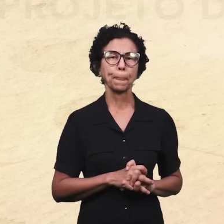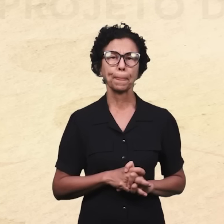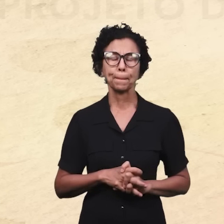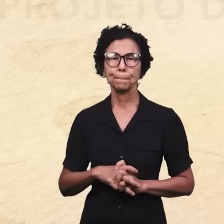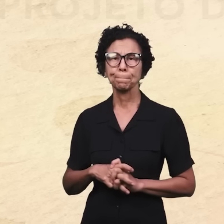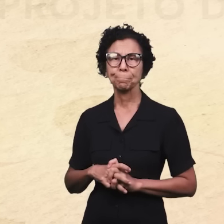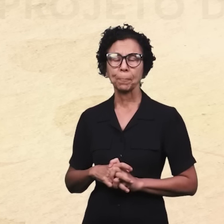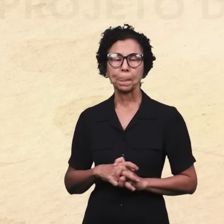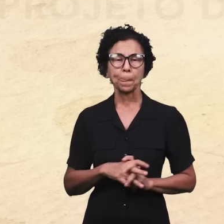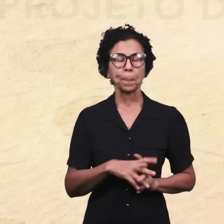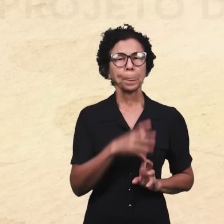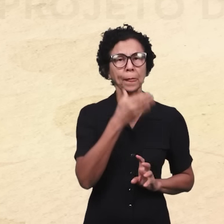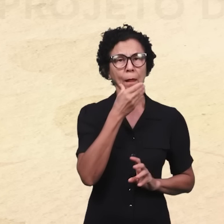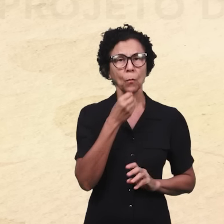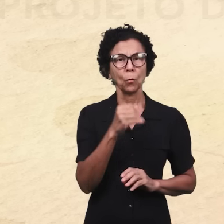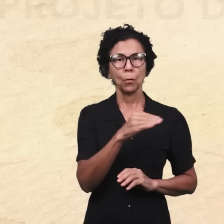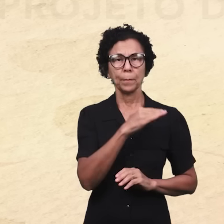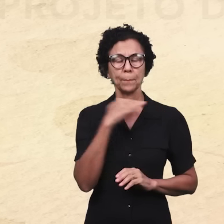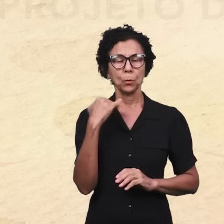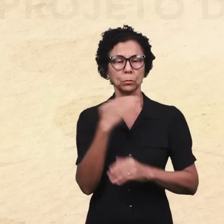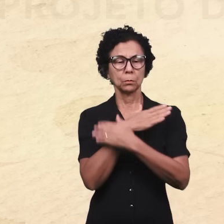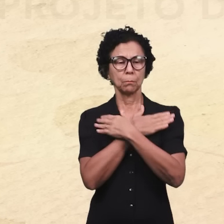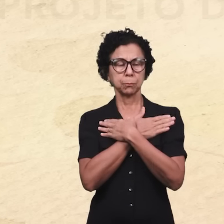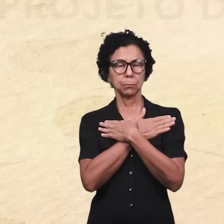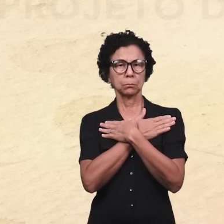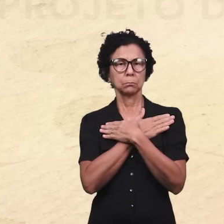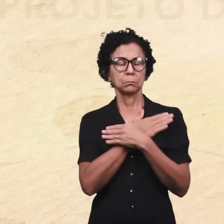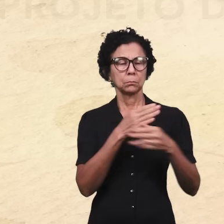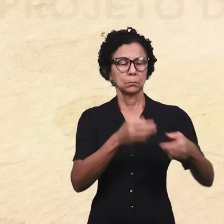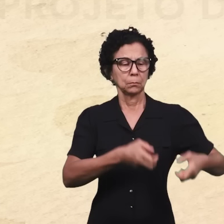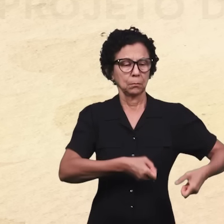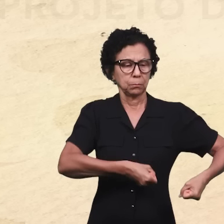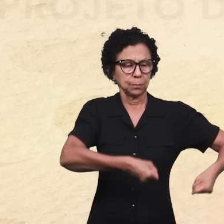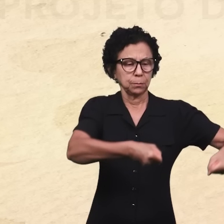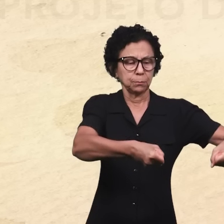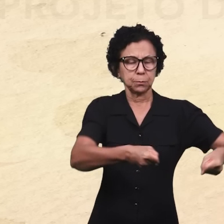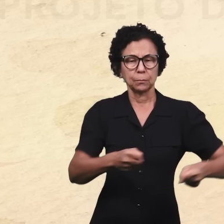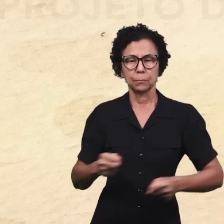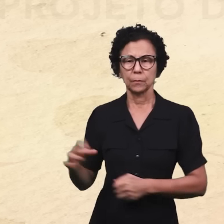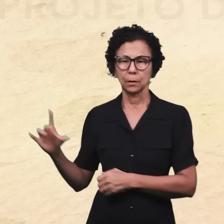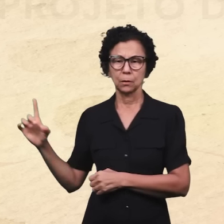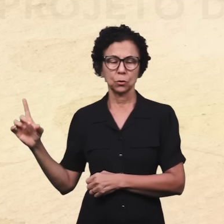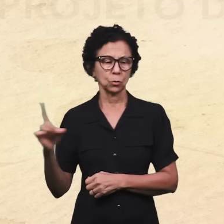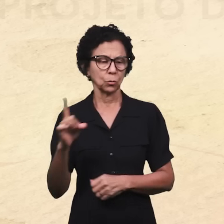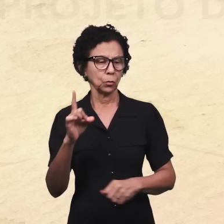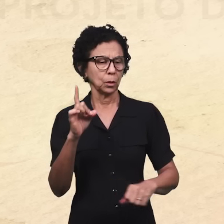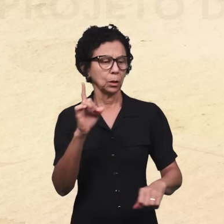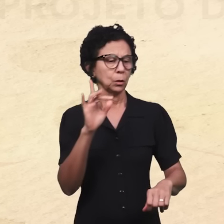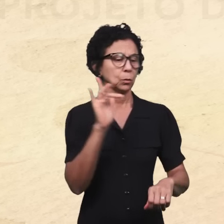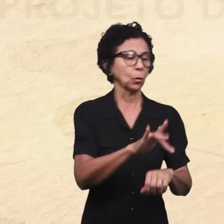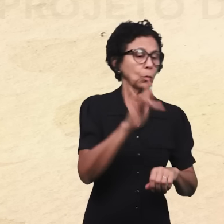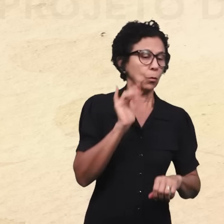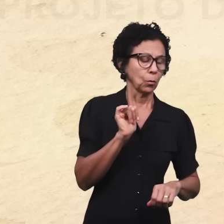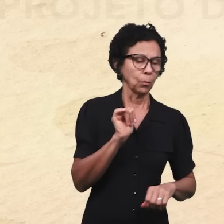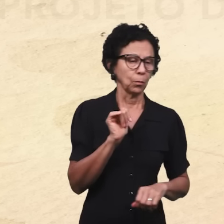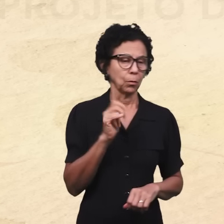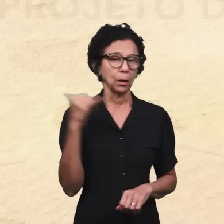tocou o esquife, e os que levavam pararam, e disse: Jovem, a ti te